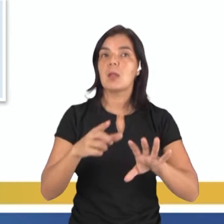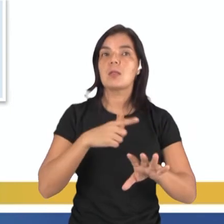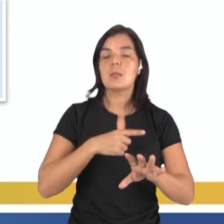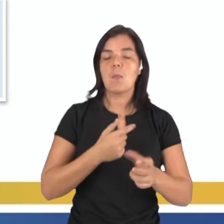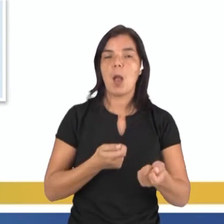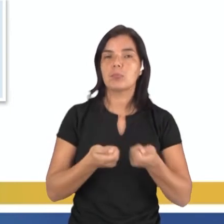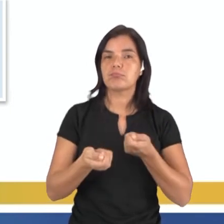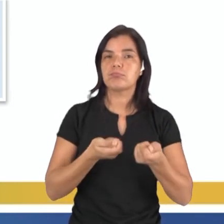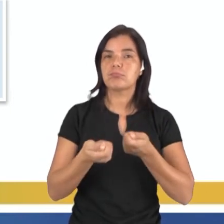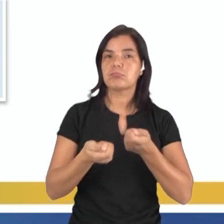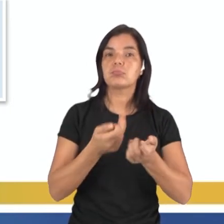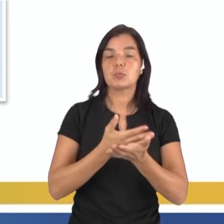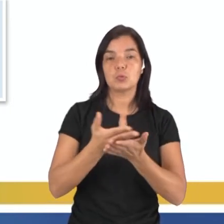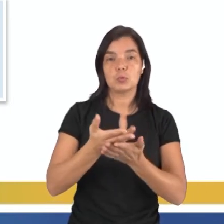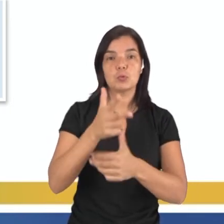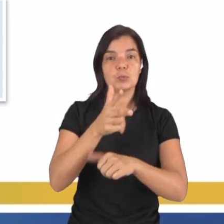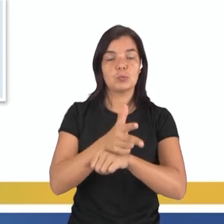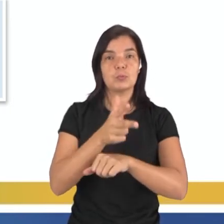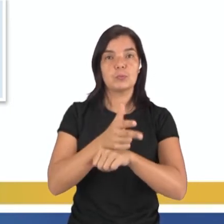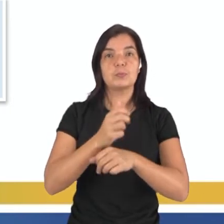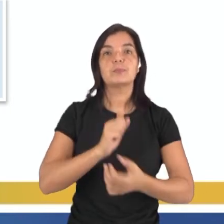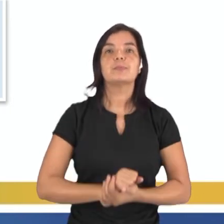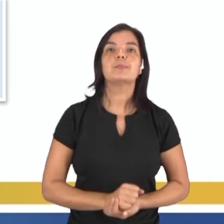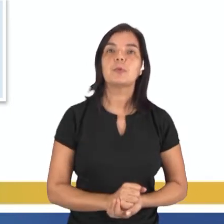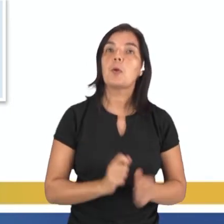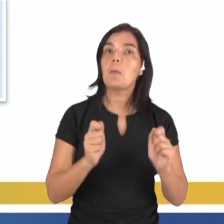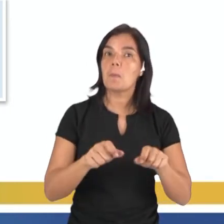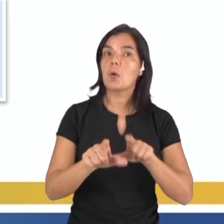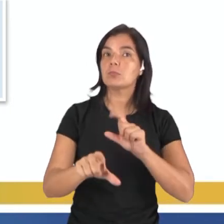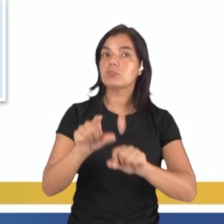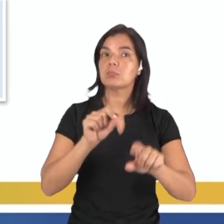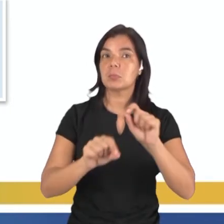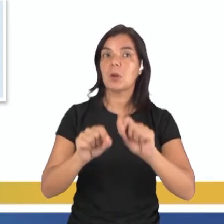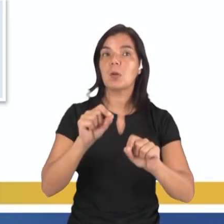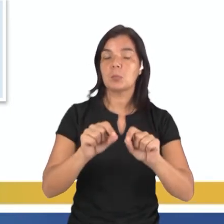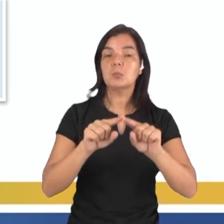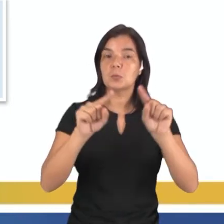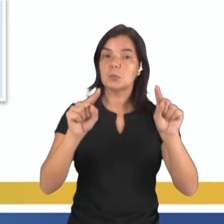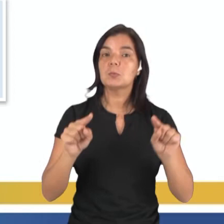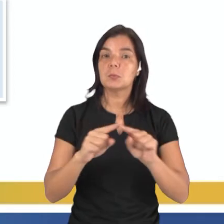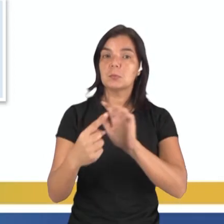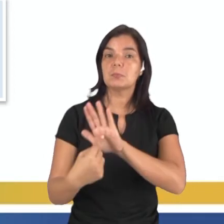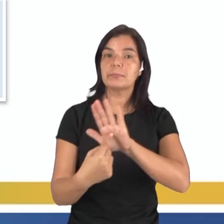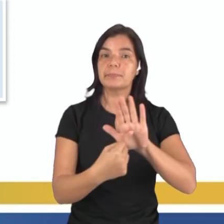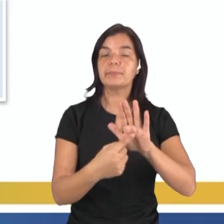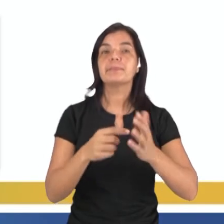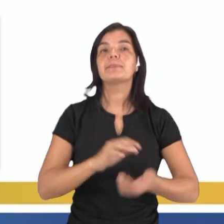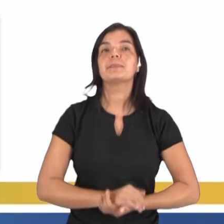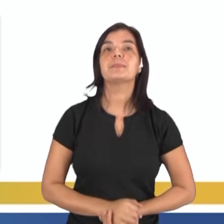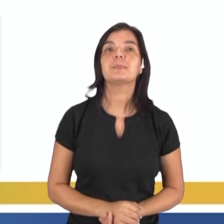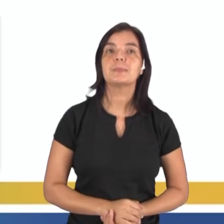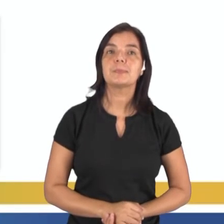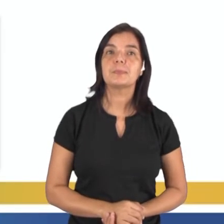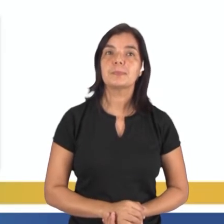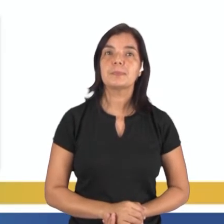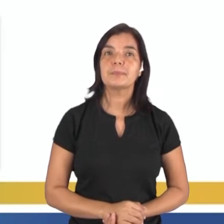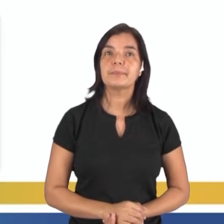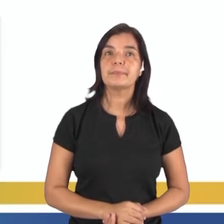mais controle sobre o início do vídeo e pode até selecionar uma moldura para exibi-lo.